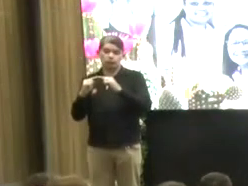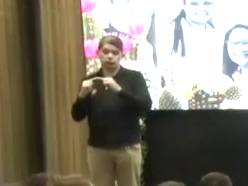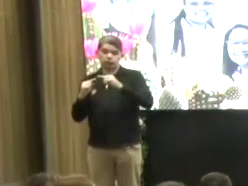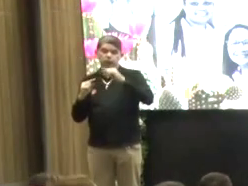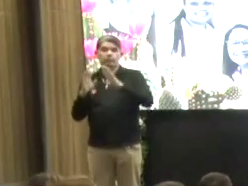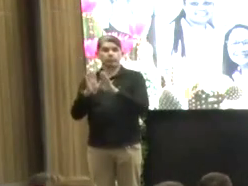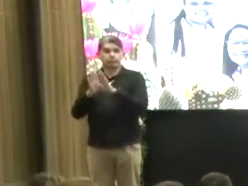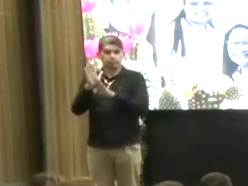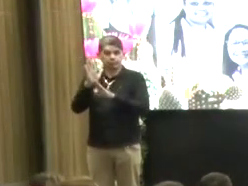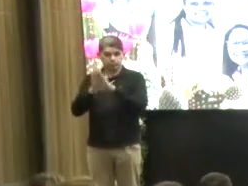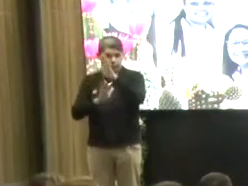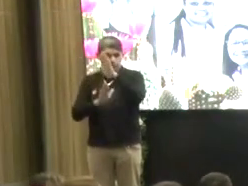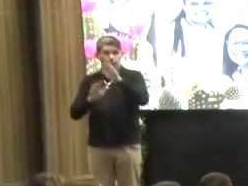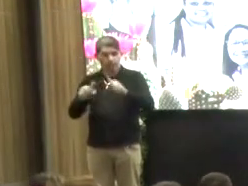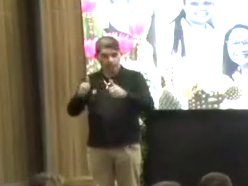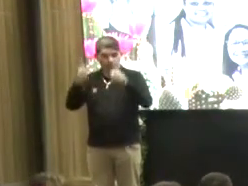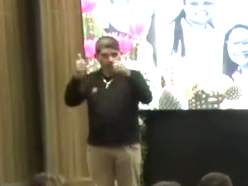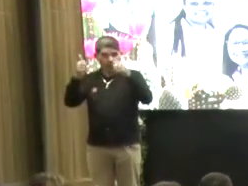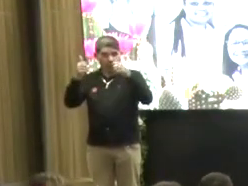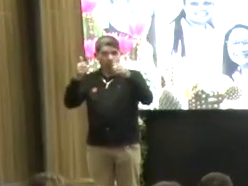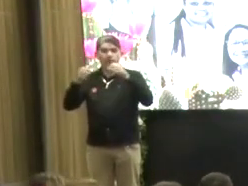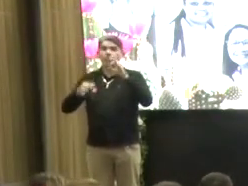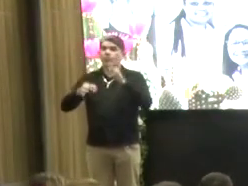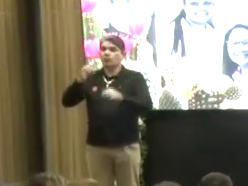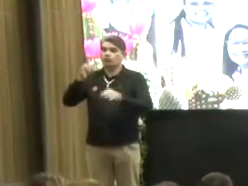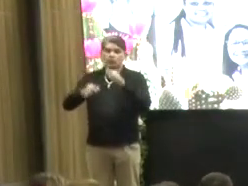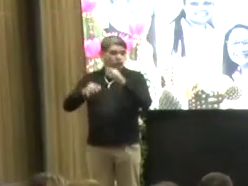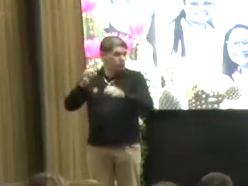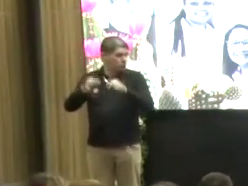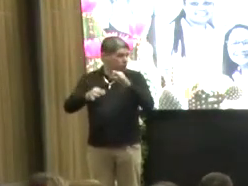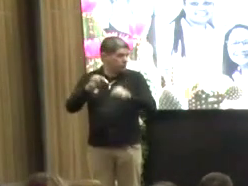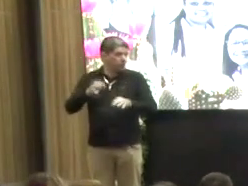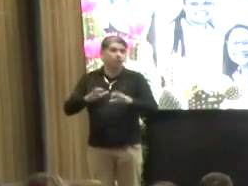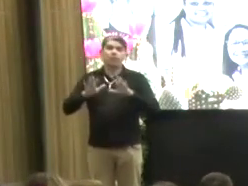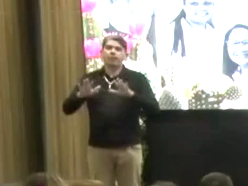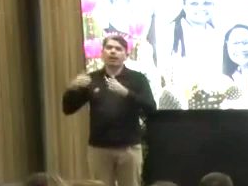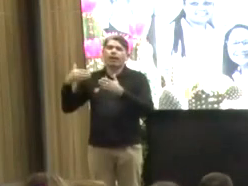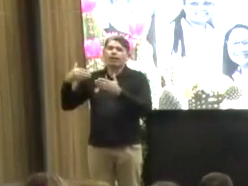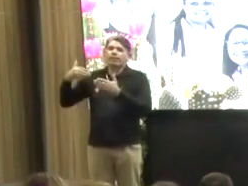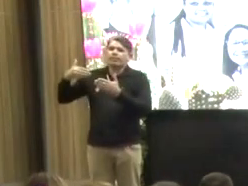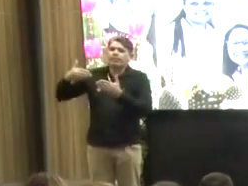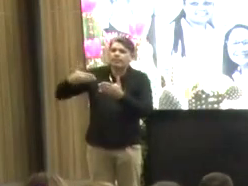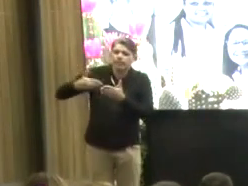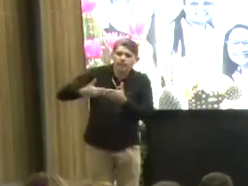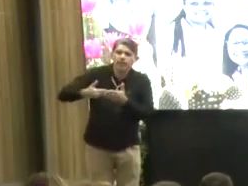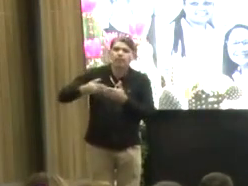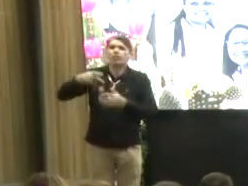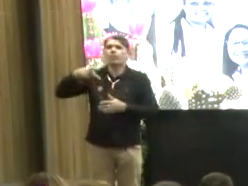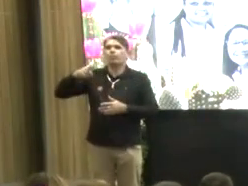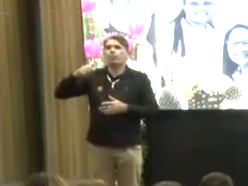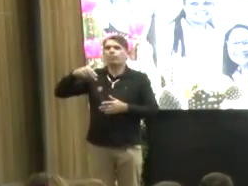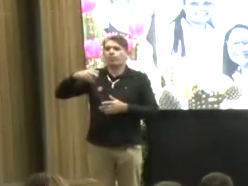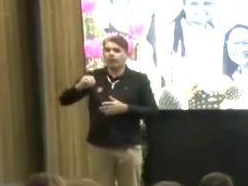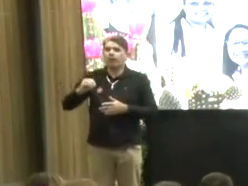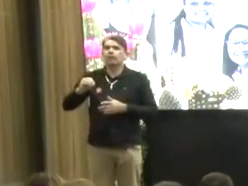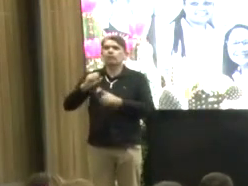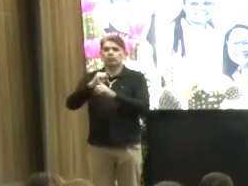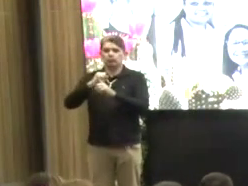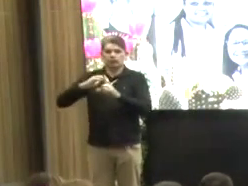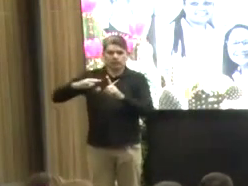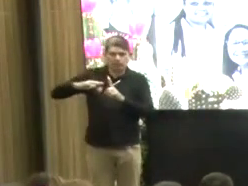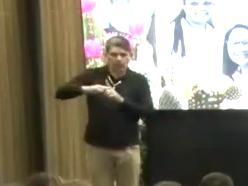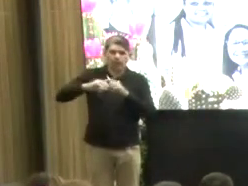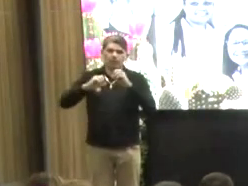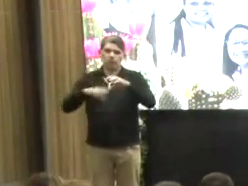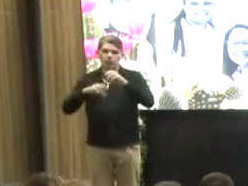enunciado no plano jurídico, mas muito tem que ser construído no plano societário e educacional,